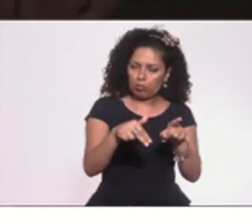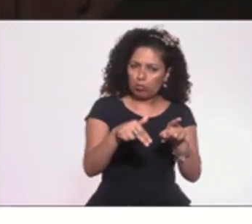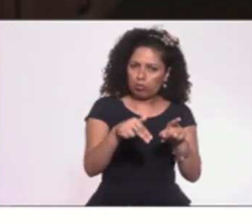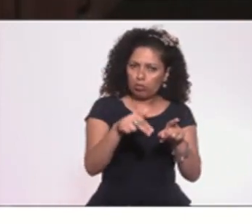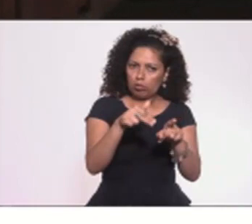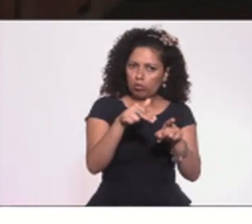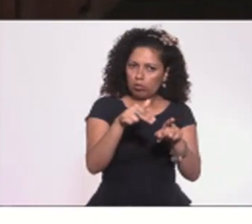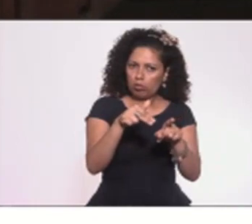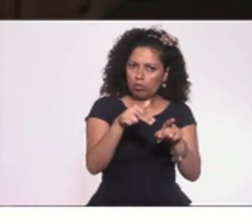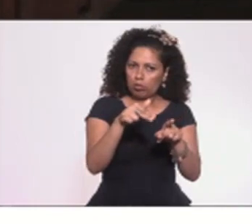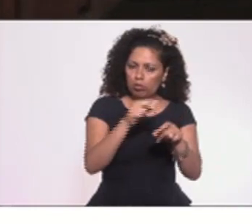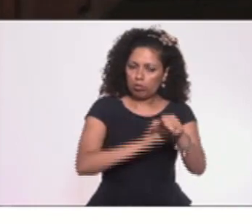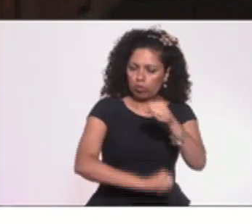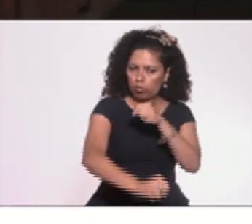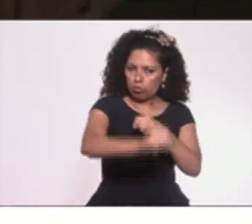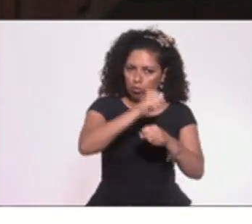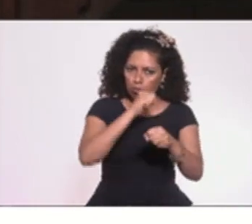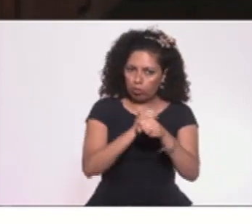em novembro de